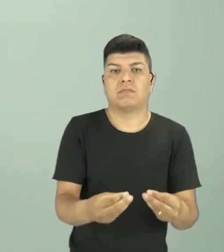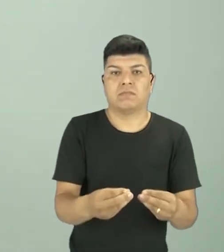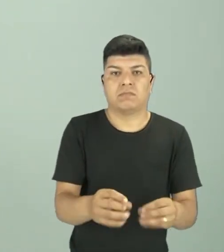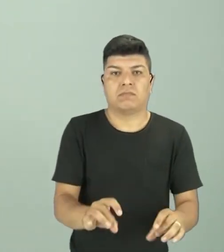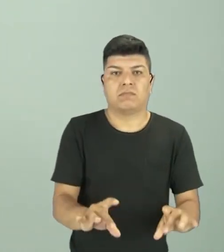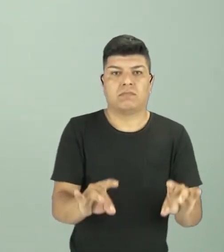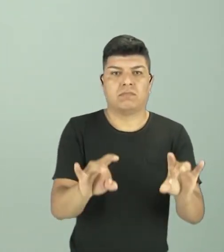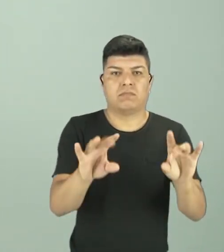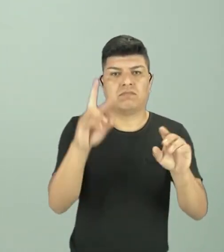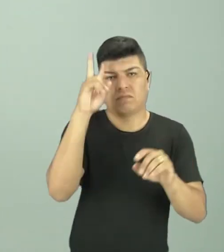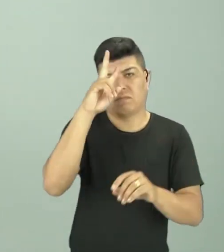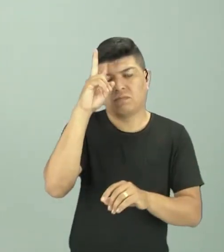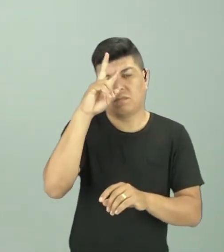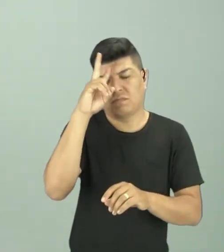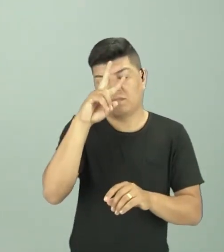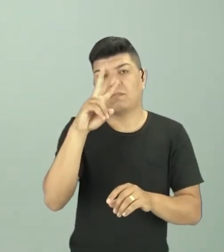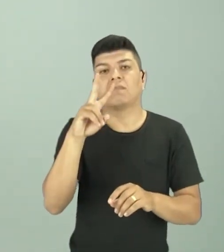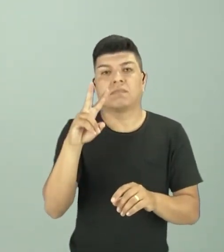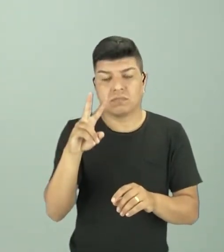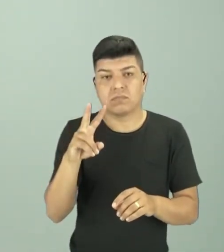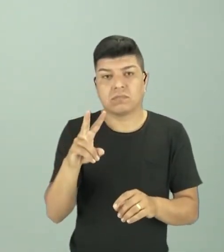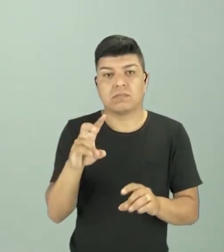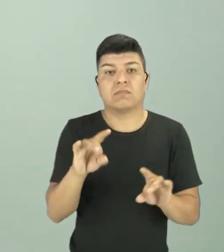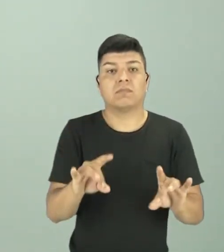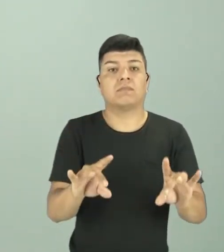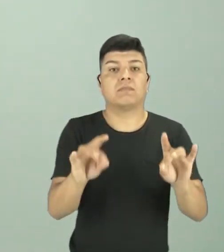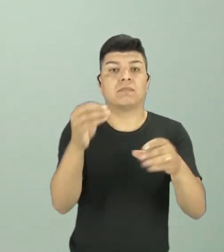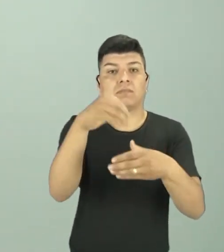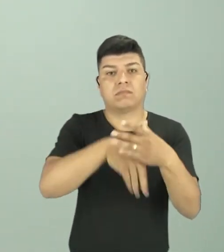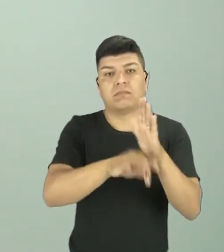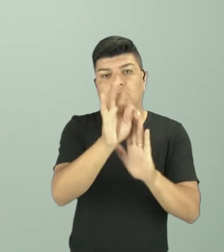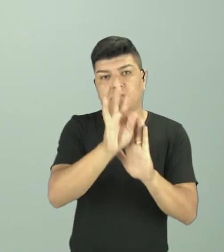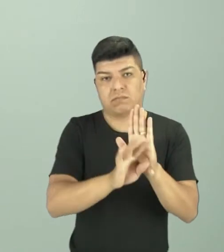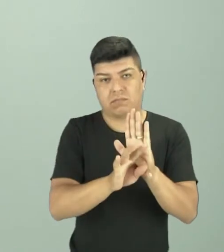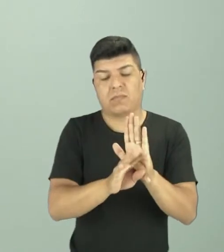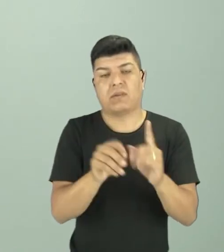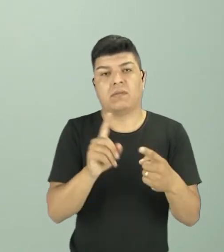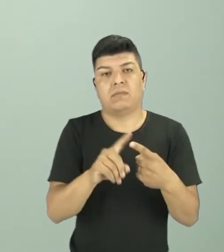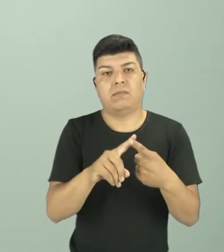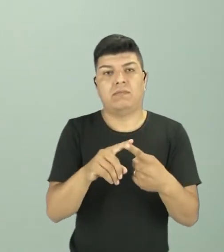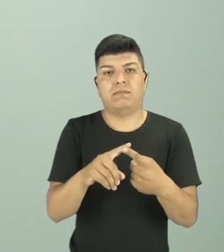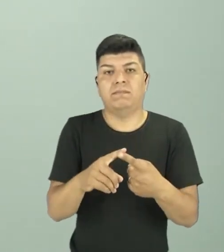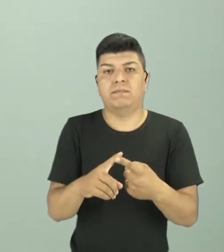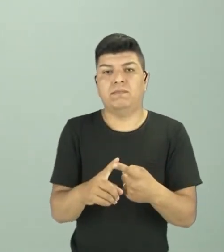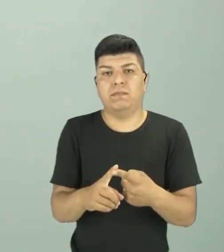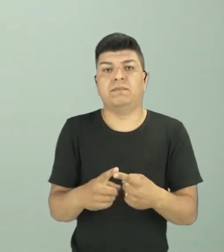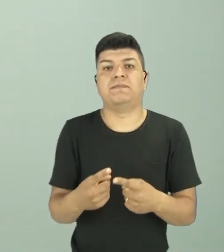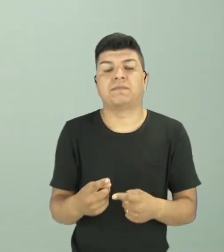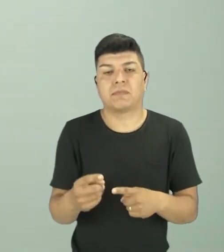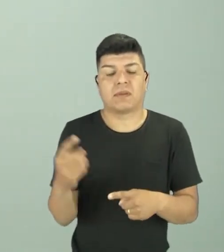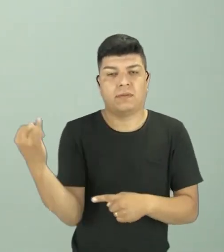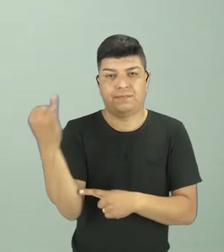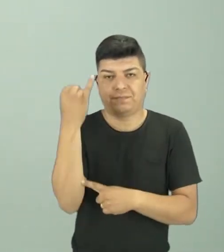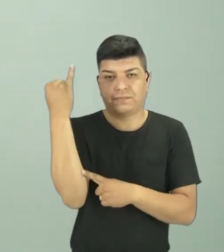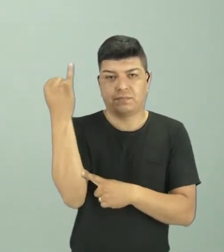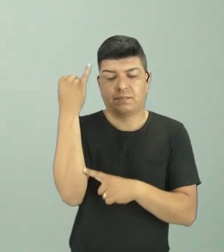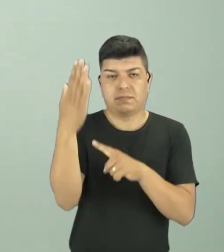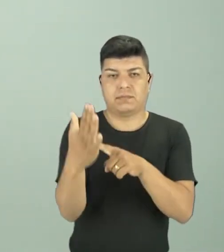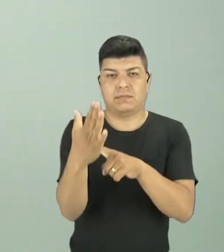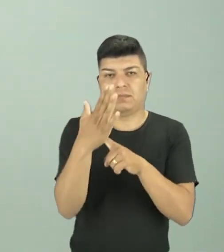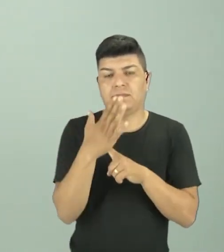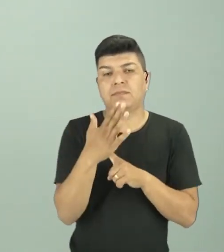os fatos históricos, né? Buscando elementos dentro dos textos, porque eles nos trazem elementos importantíssimos